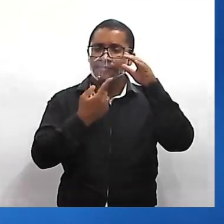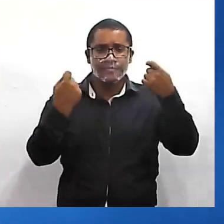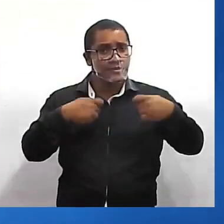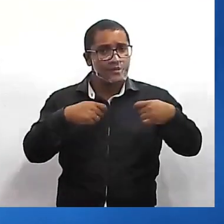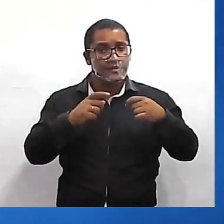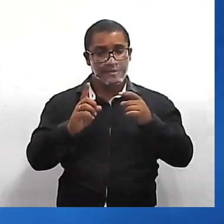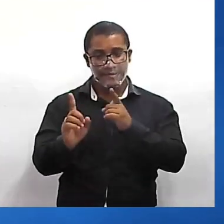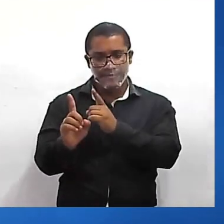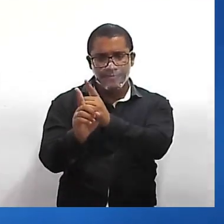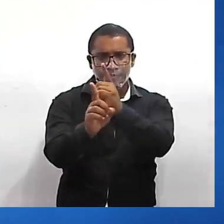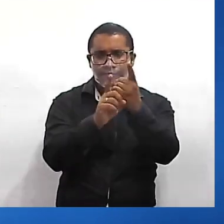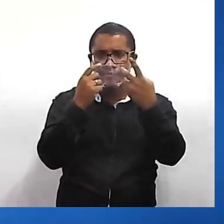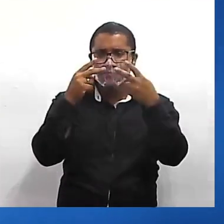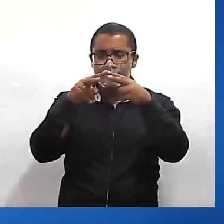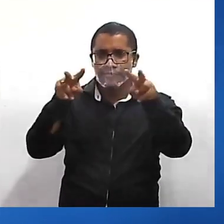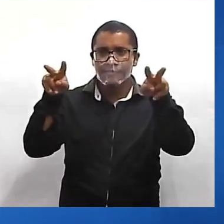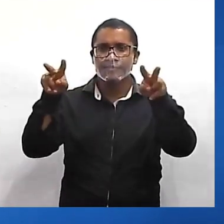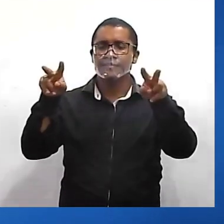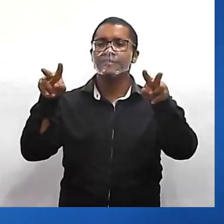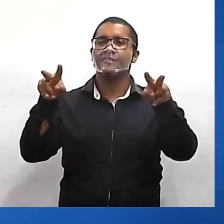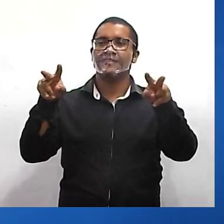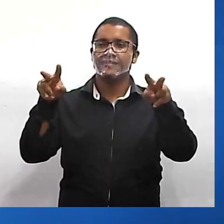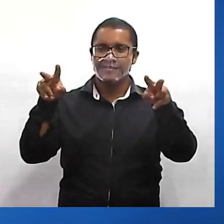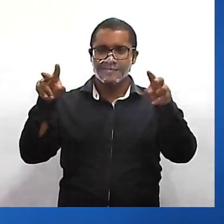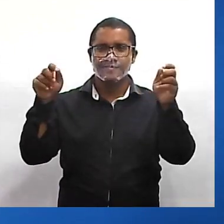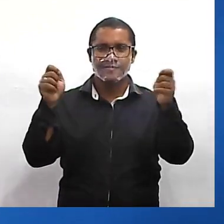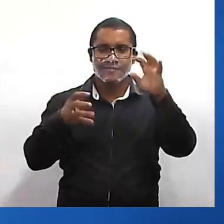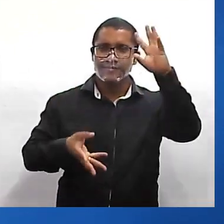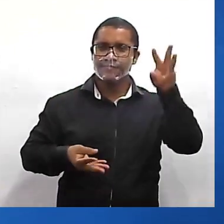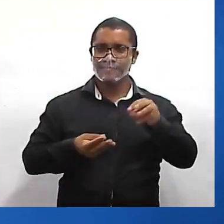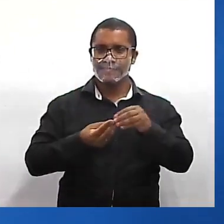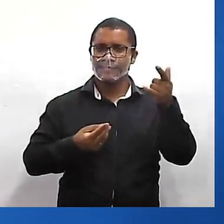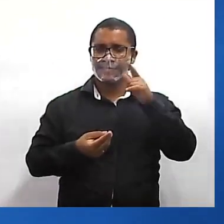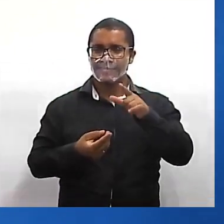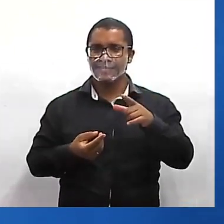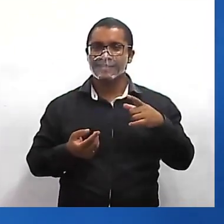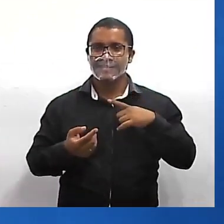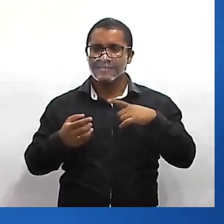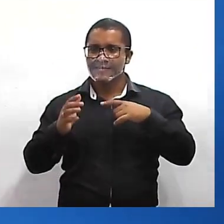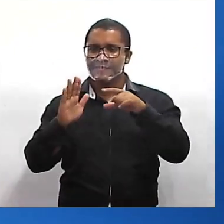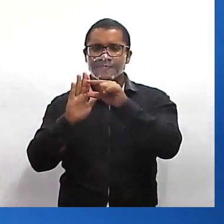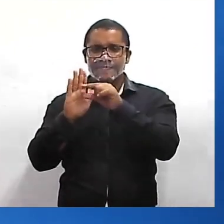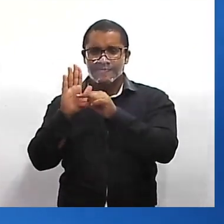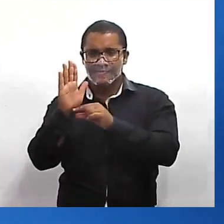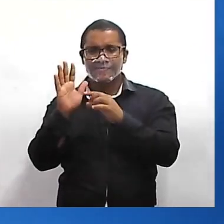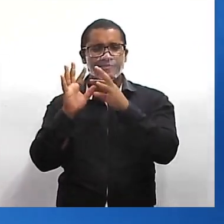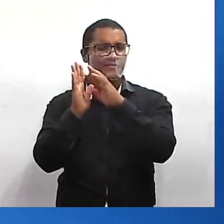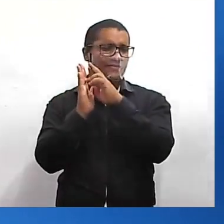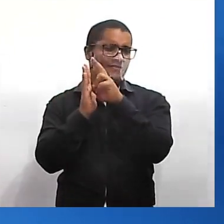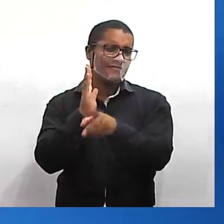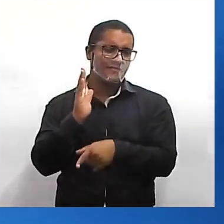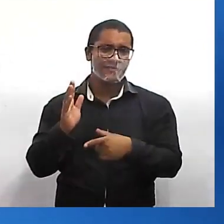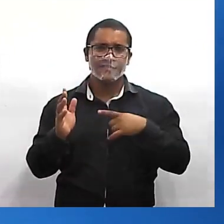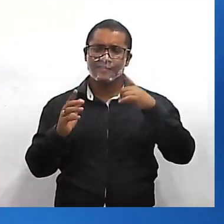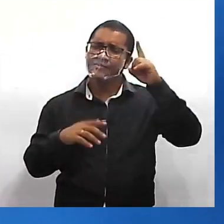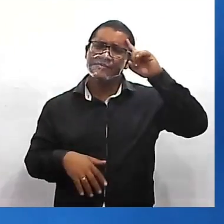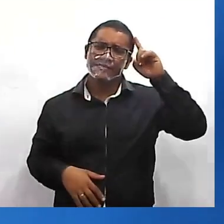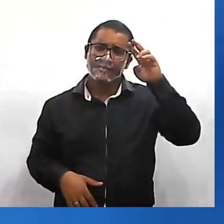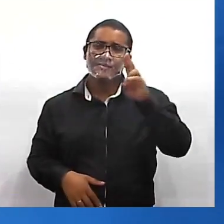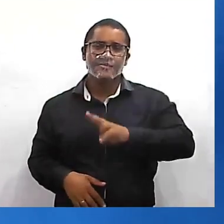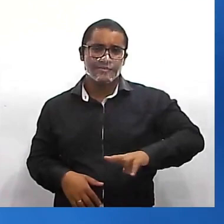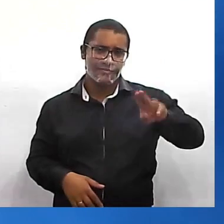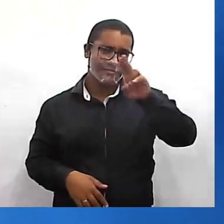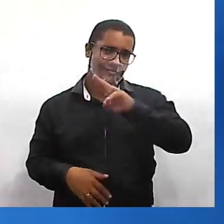possa enxergar para além do óbvio, né? Então, eu tenho aquele programa, e quantos programas a gente usa no nosso dia a dia, né,